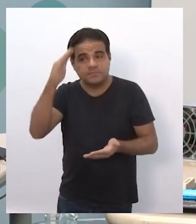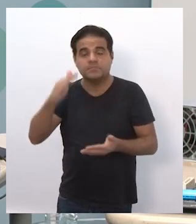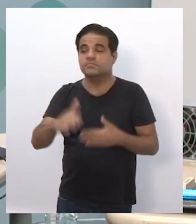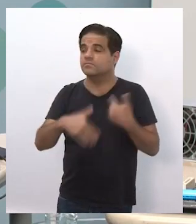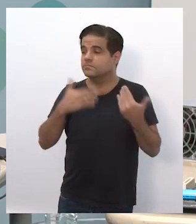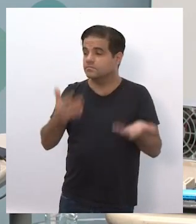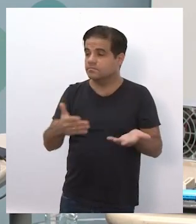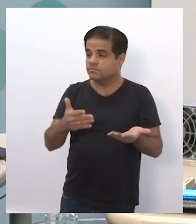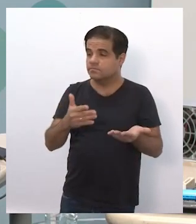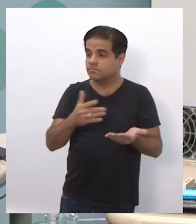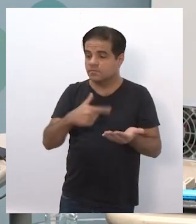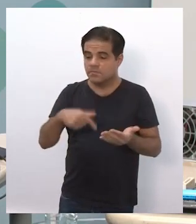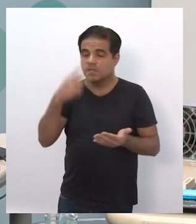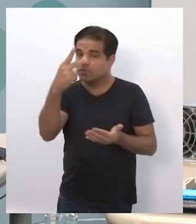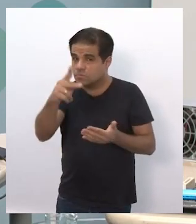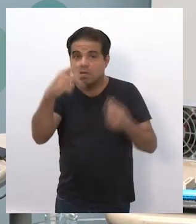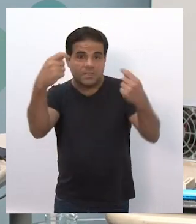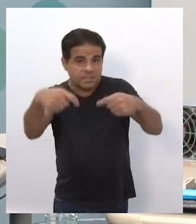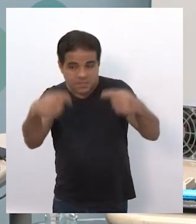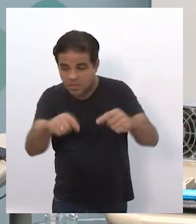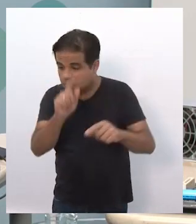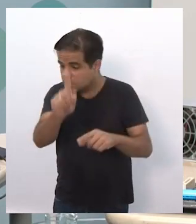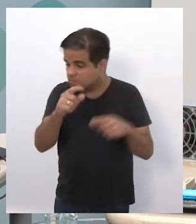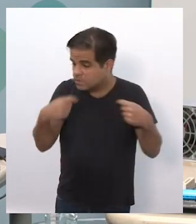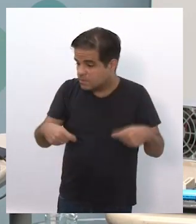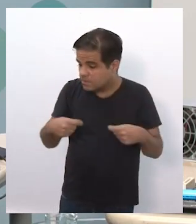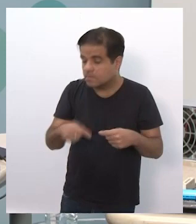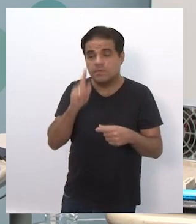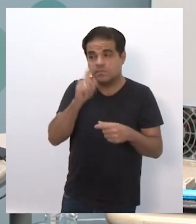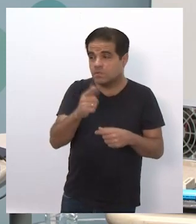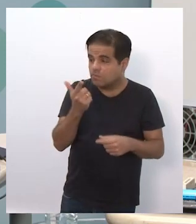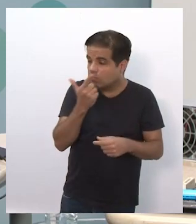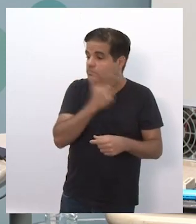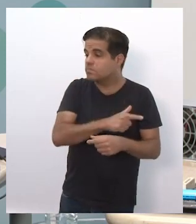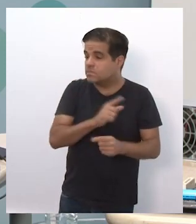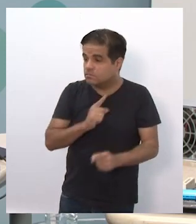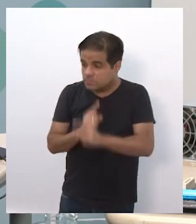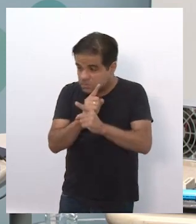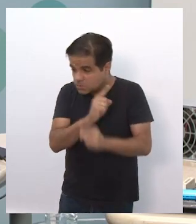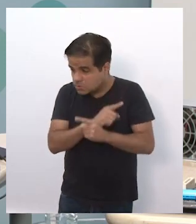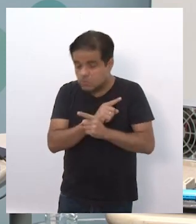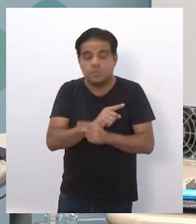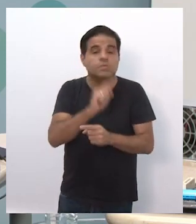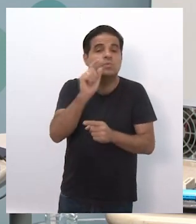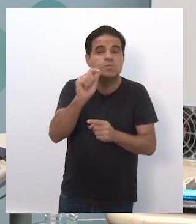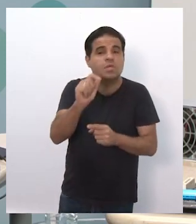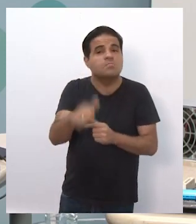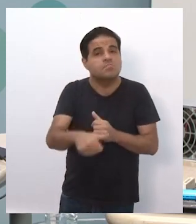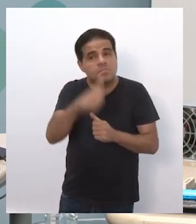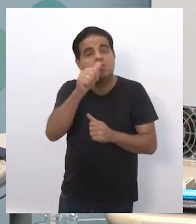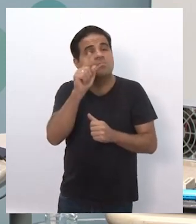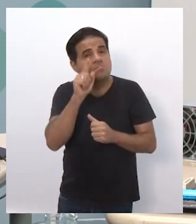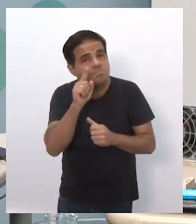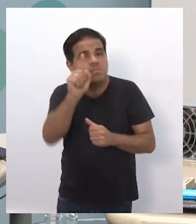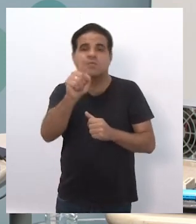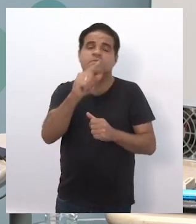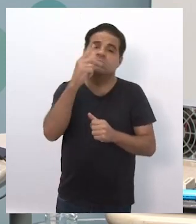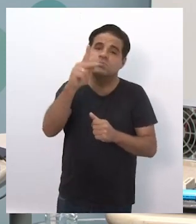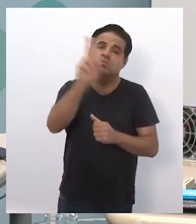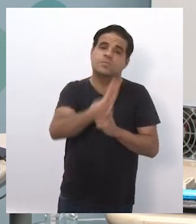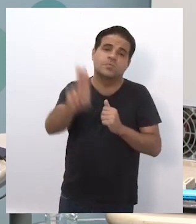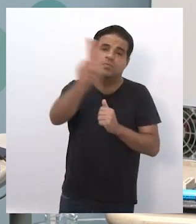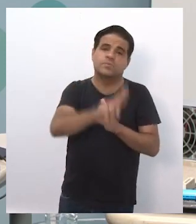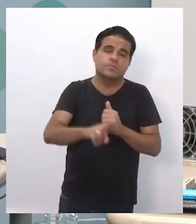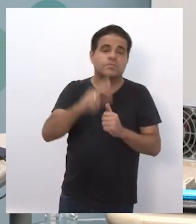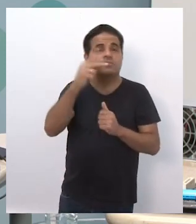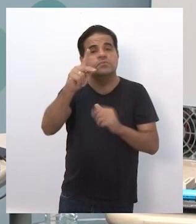é a sua necessidade para você conseguir identificar aí o que é melhor para você, para o seu uso